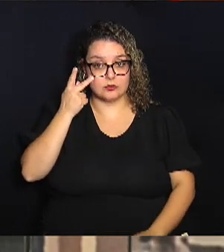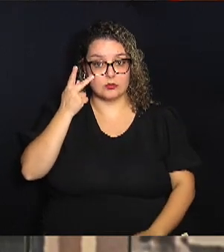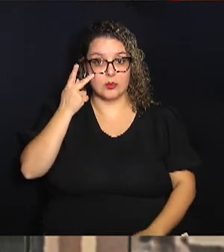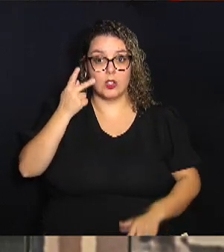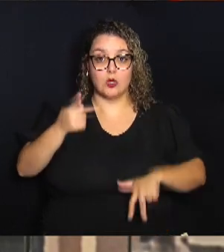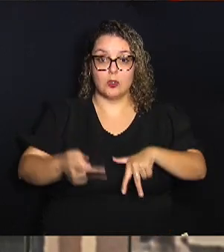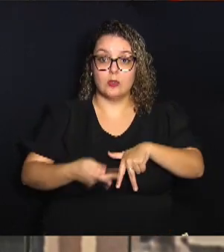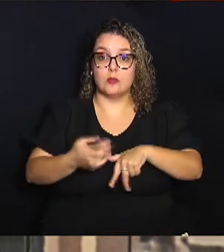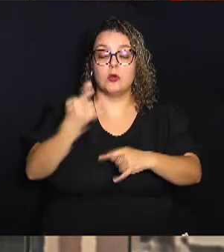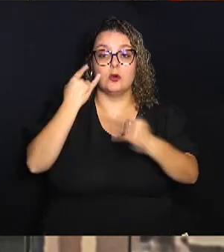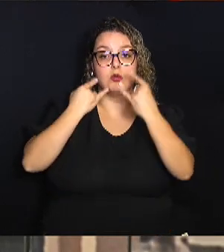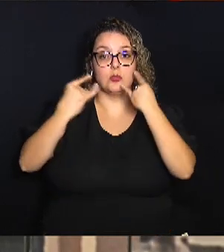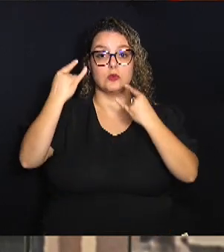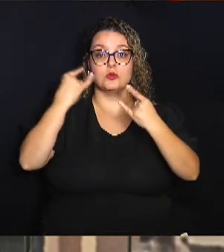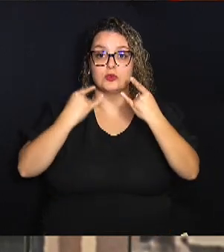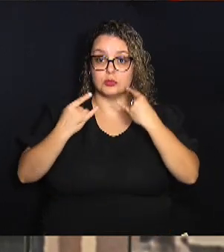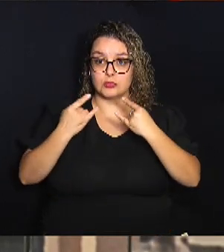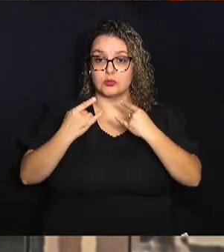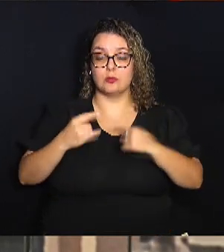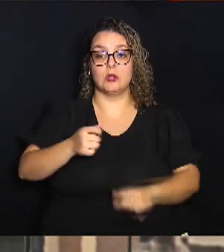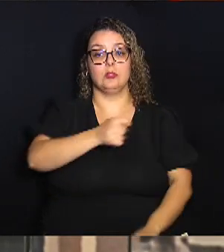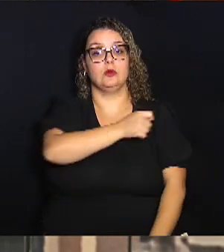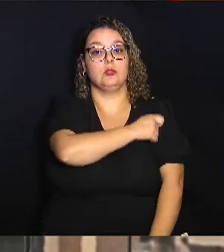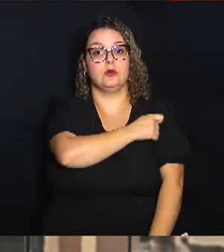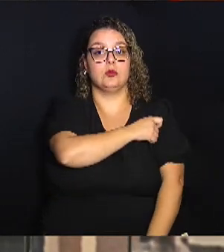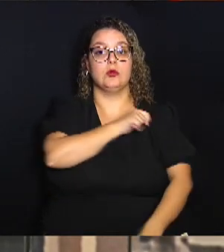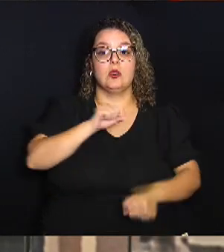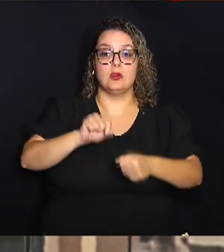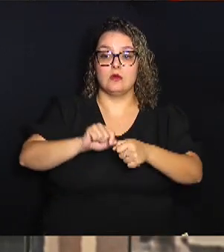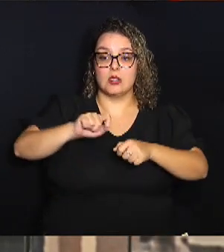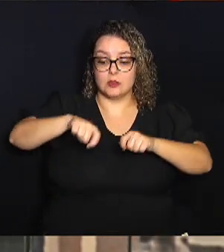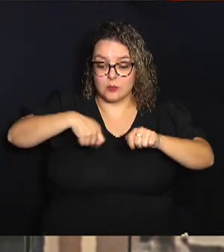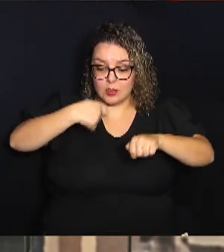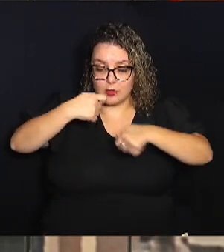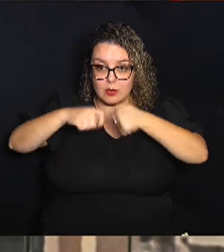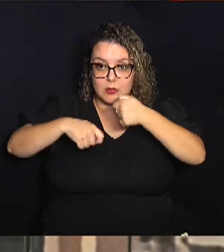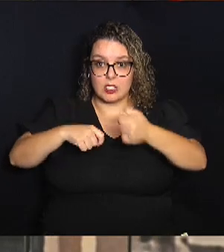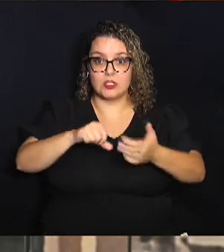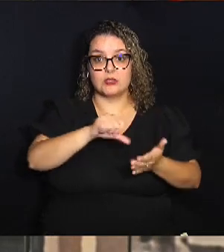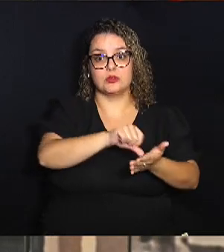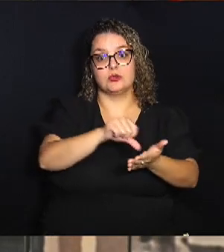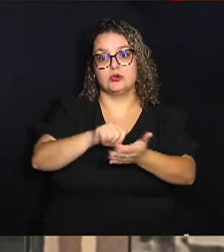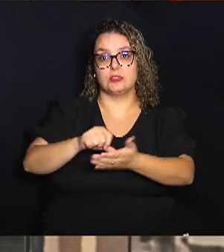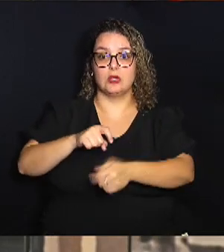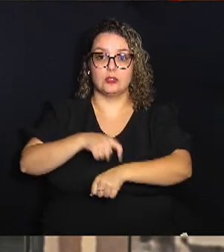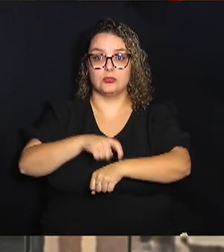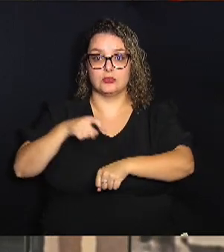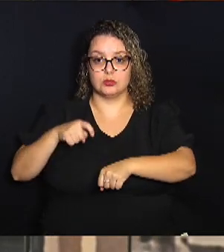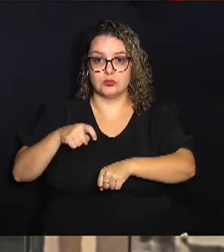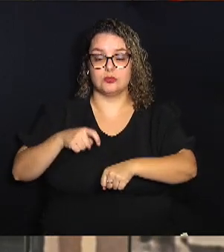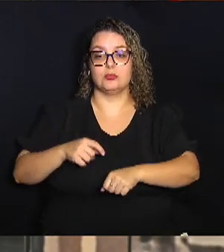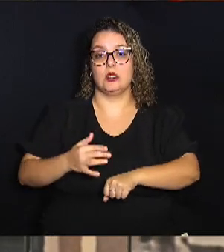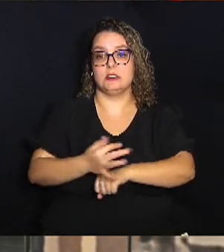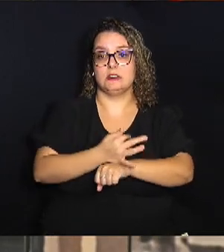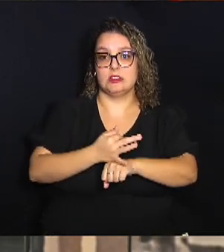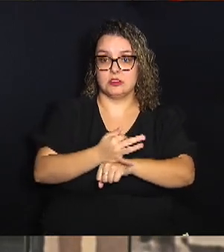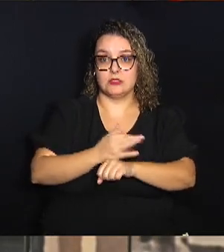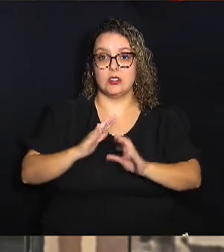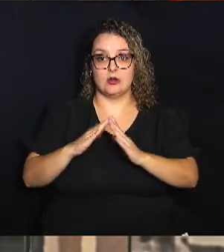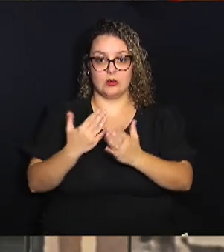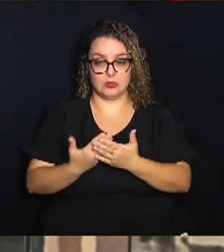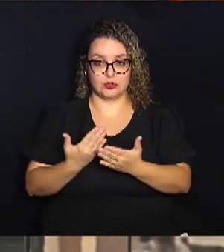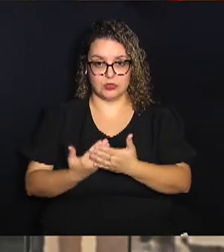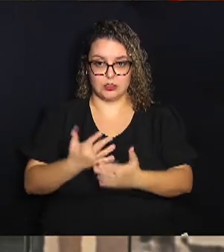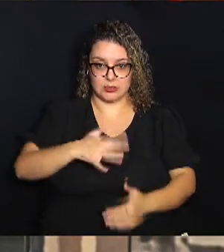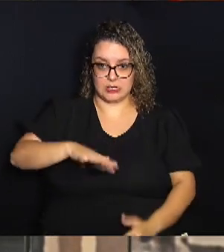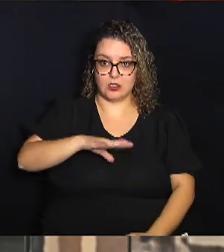manifestarem um interesse para que os estudantes façam as refeições nas unidades durante as férias escolares. Na região